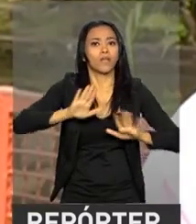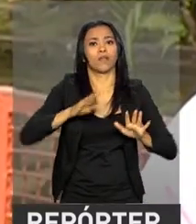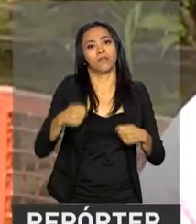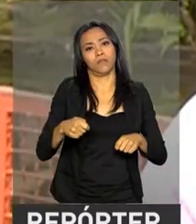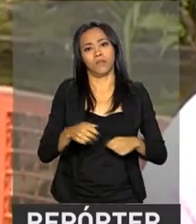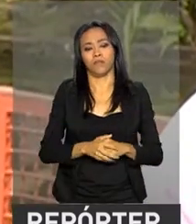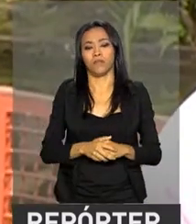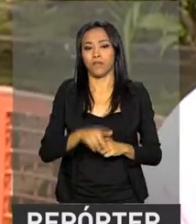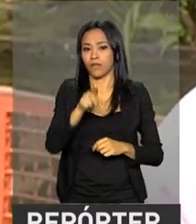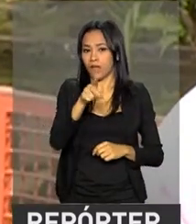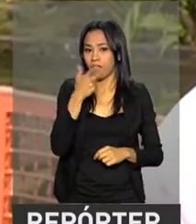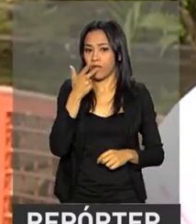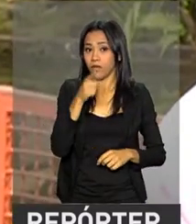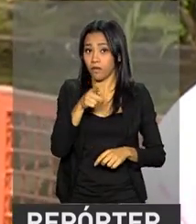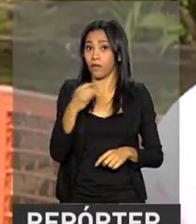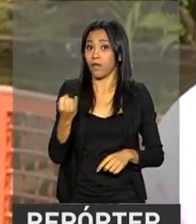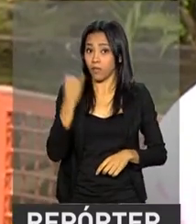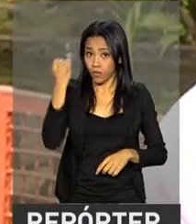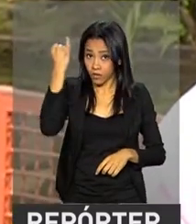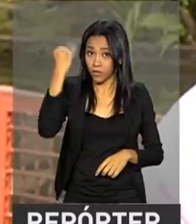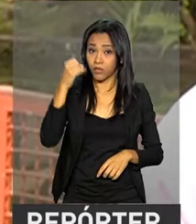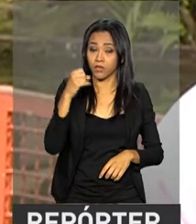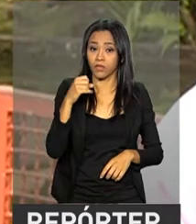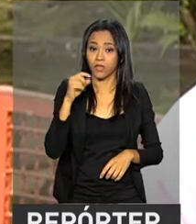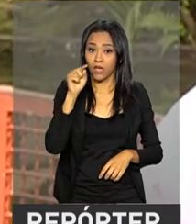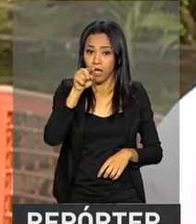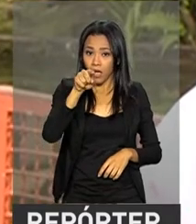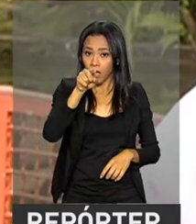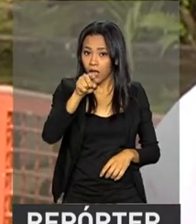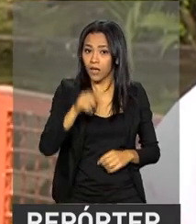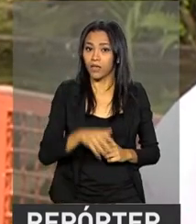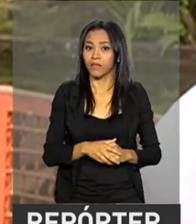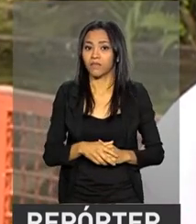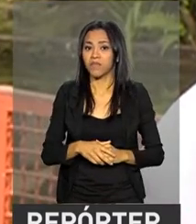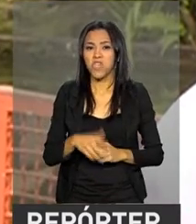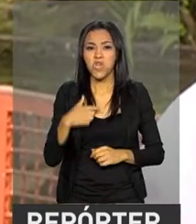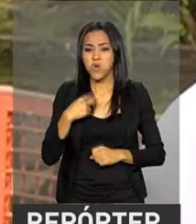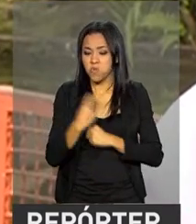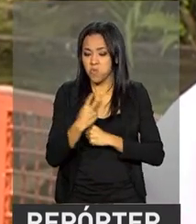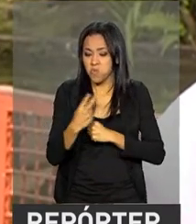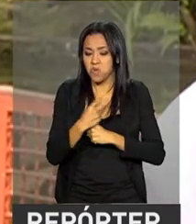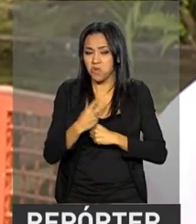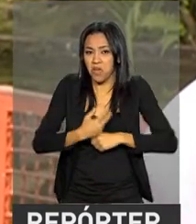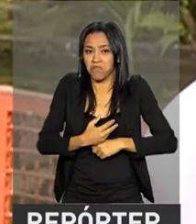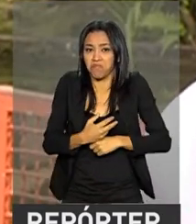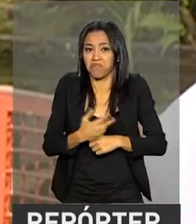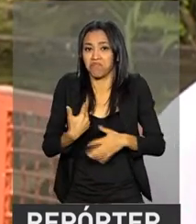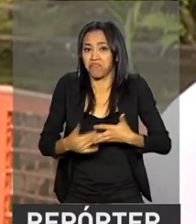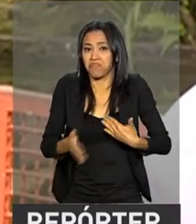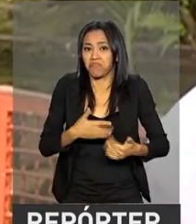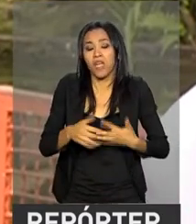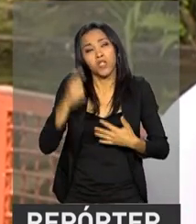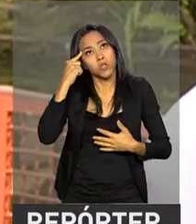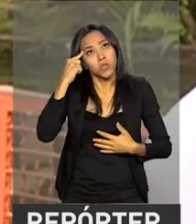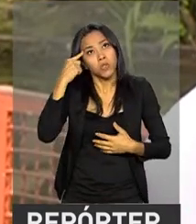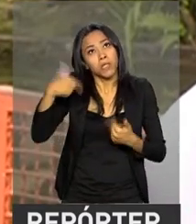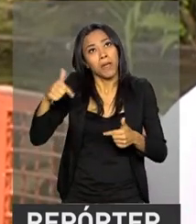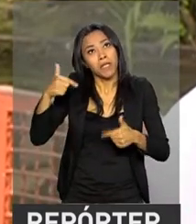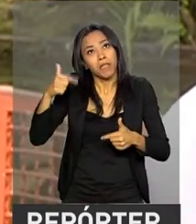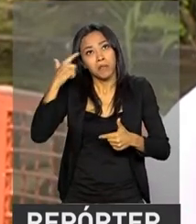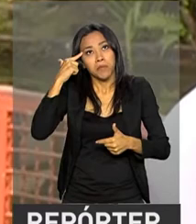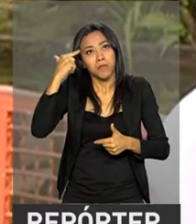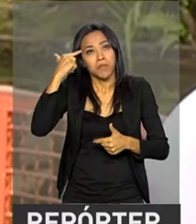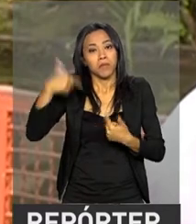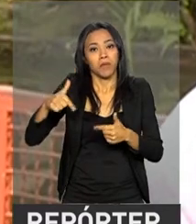muito importante eu fui muito eu não me cuidava a minha vida era só queria trabalhar trabalhar trabalhar